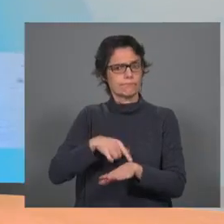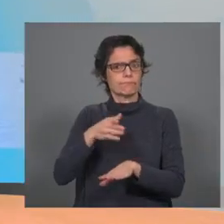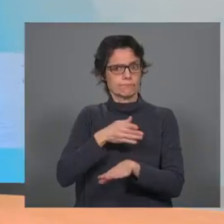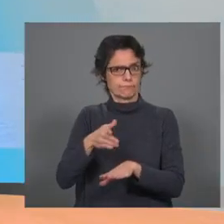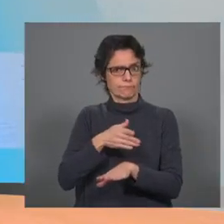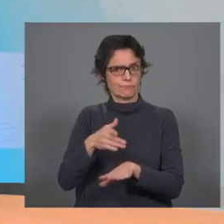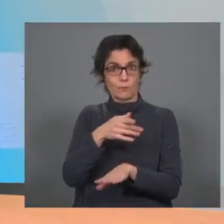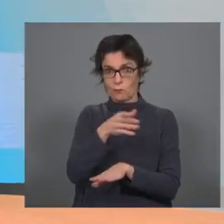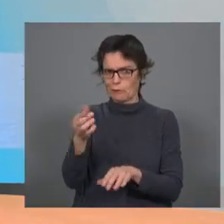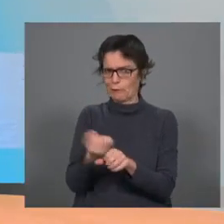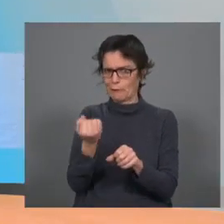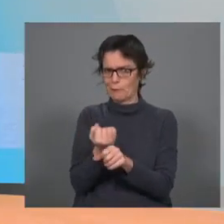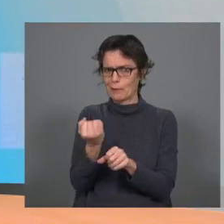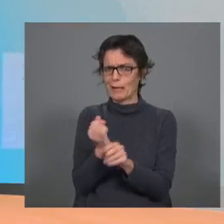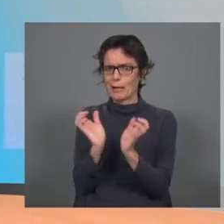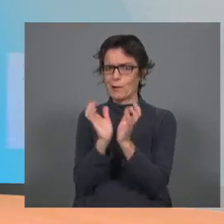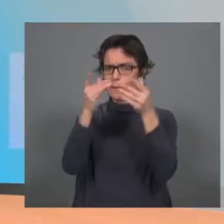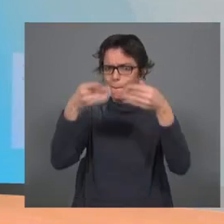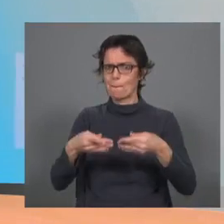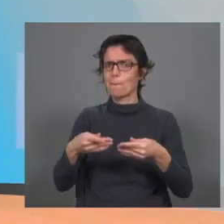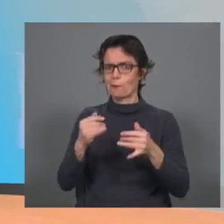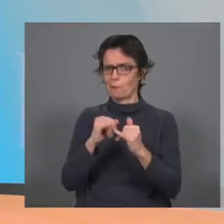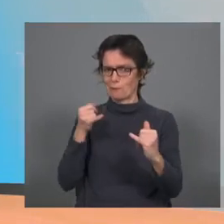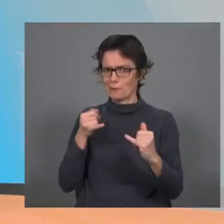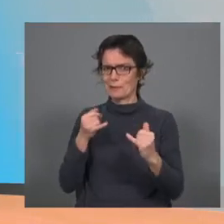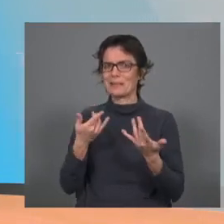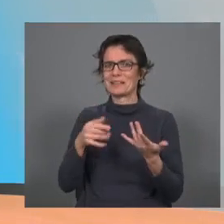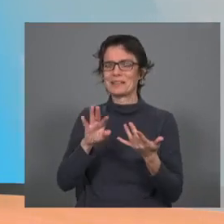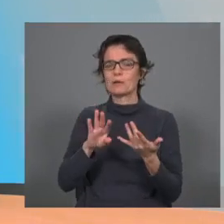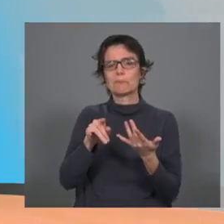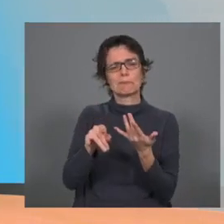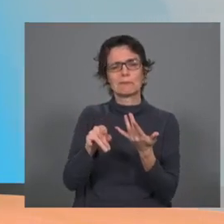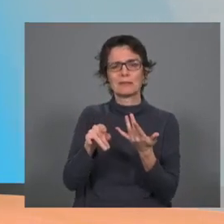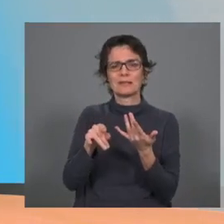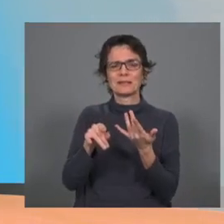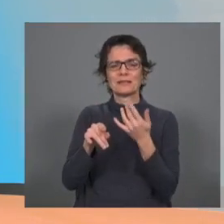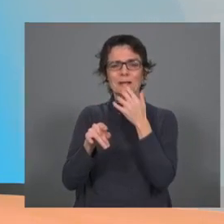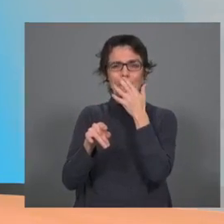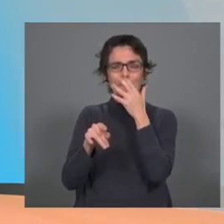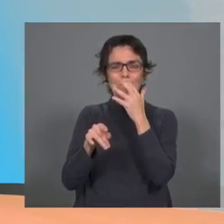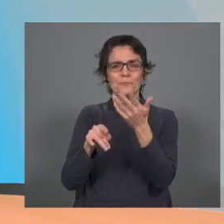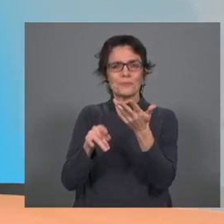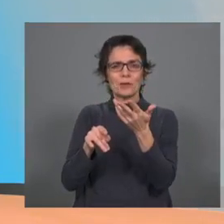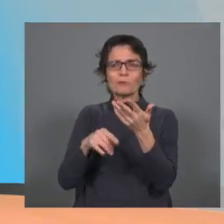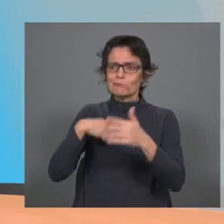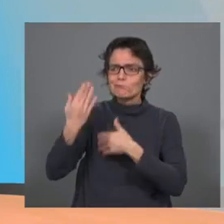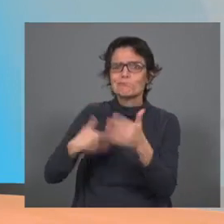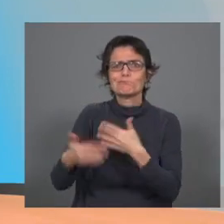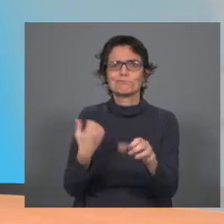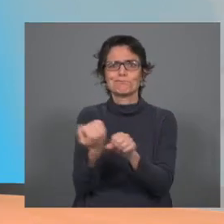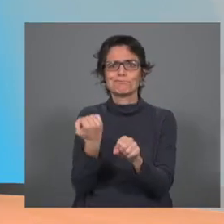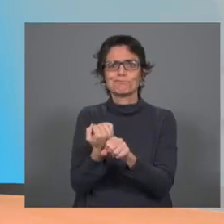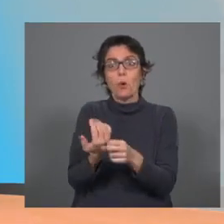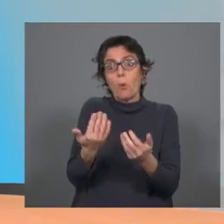nas plataformas digitais, mas nem por isso a circunstância ou a condicionante tem arrefecido de alguma forma